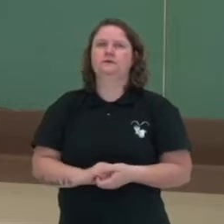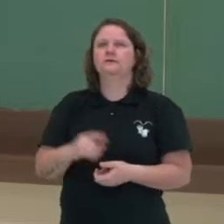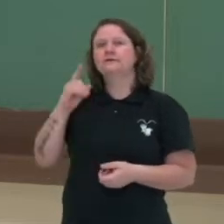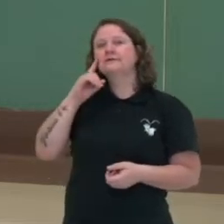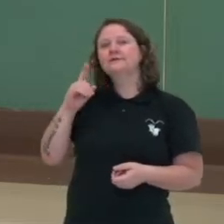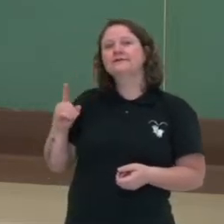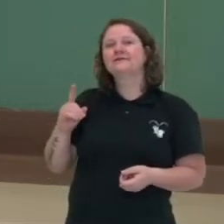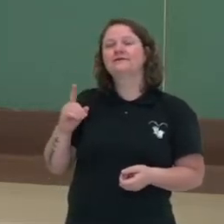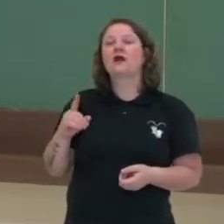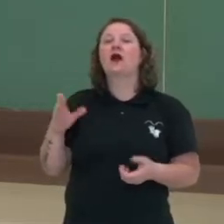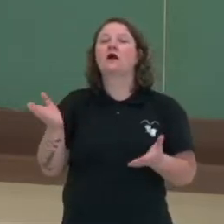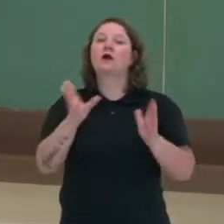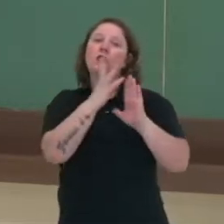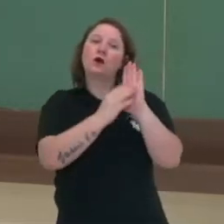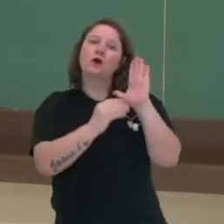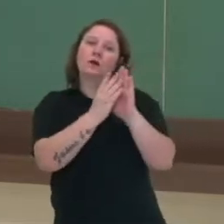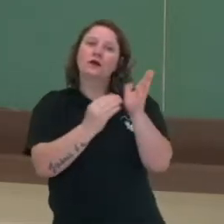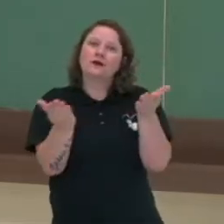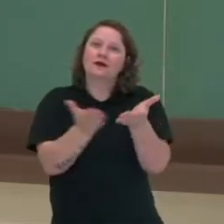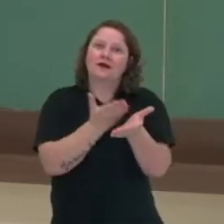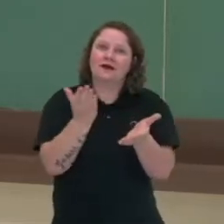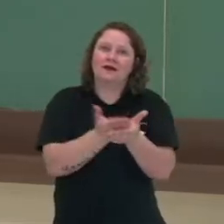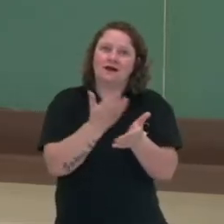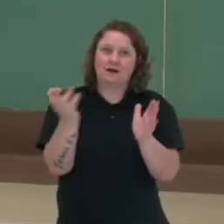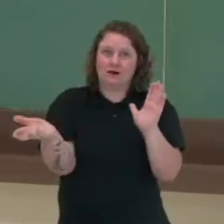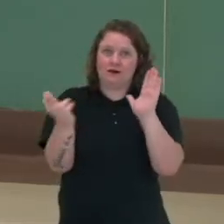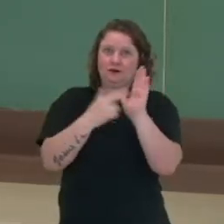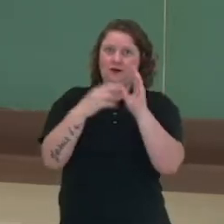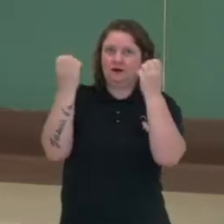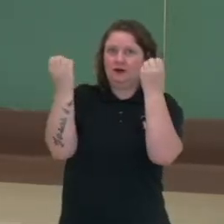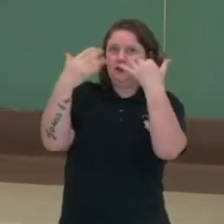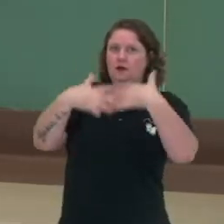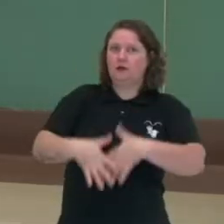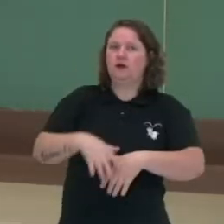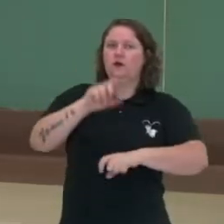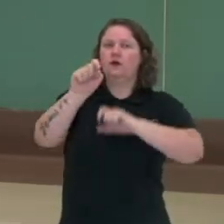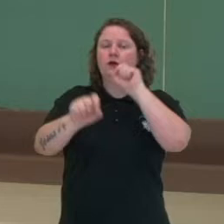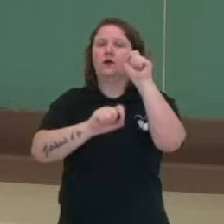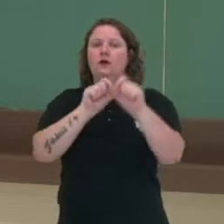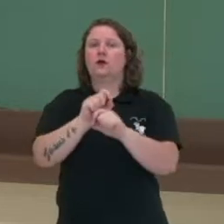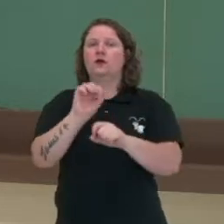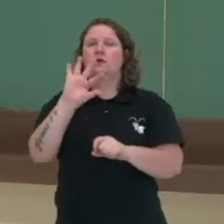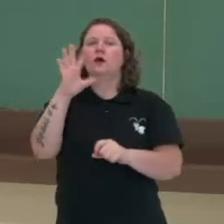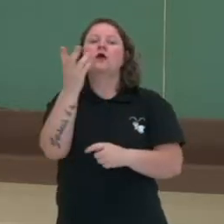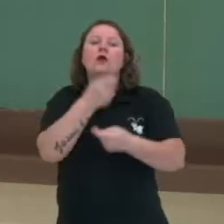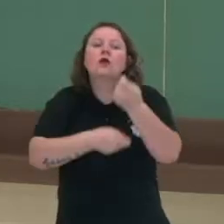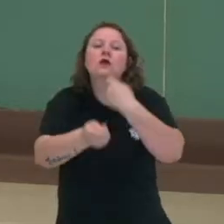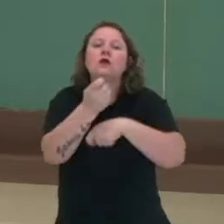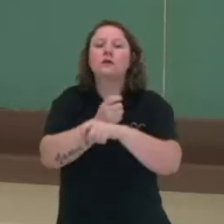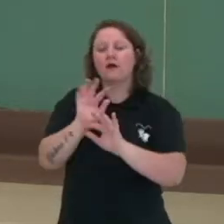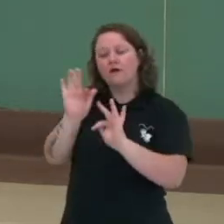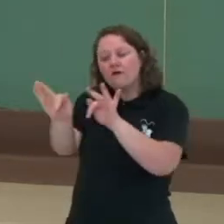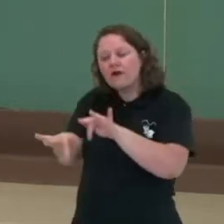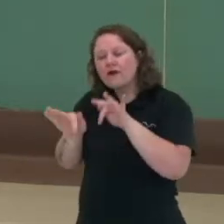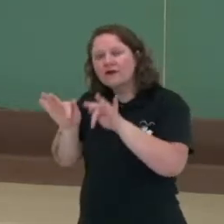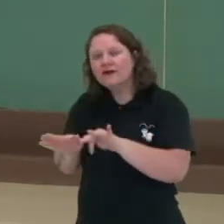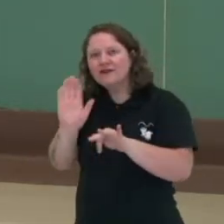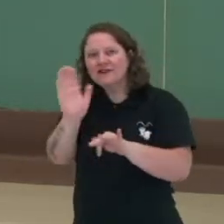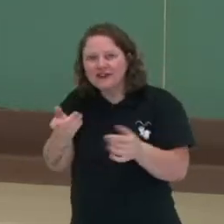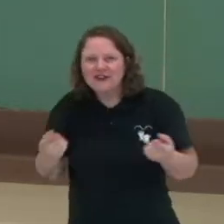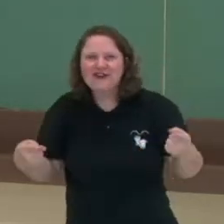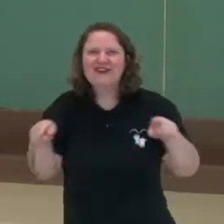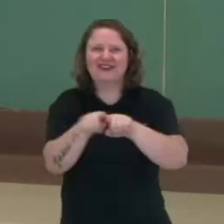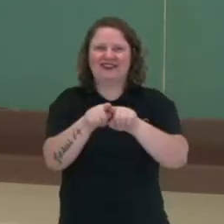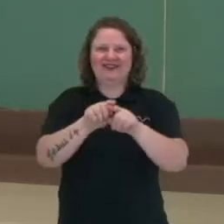Galerinha do sexto ano, copiem seu caderno e respondam. Explique no que consistia a economia feudal. Daqui a pouquinho nós voltamos para corrigir